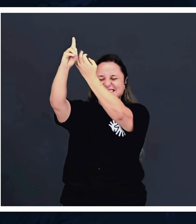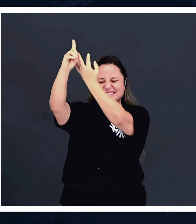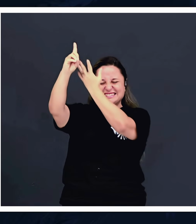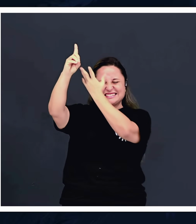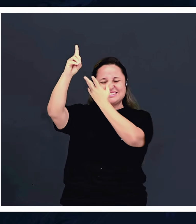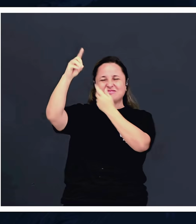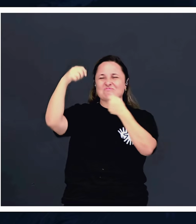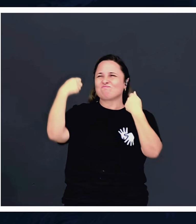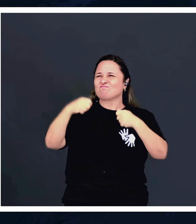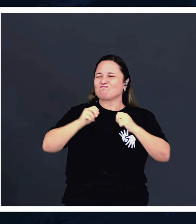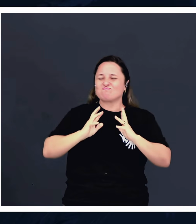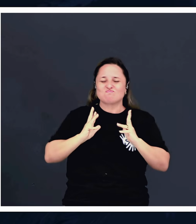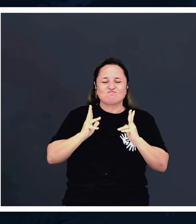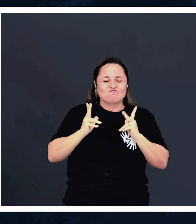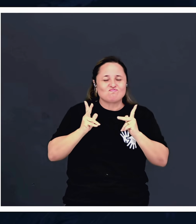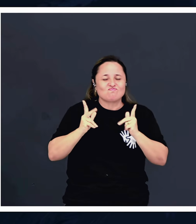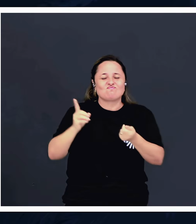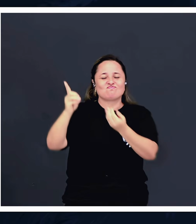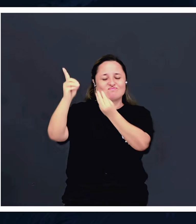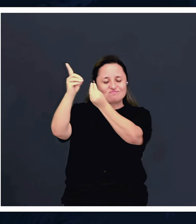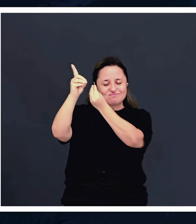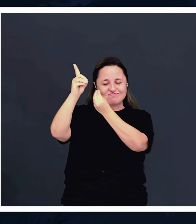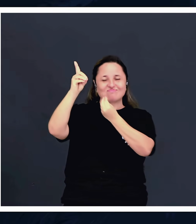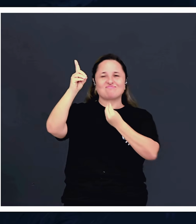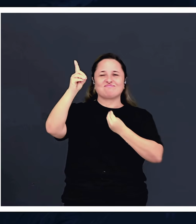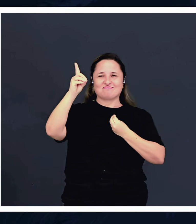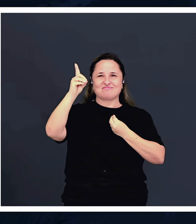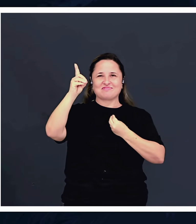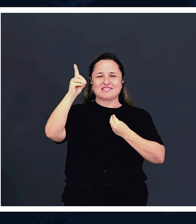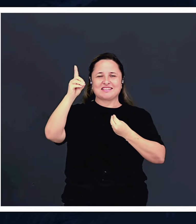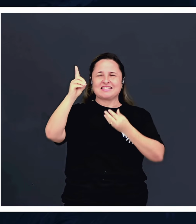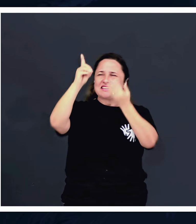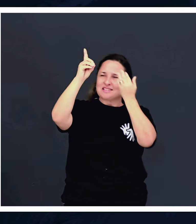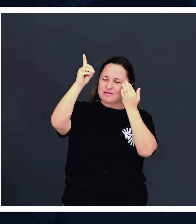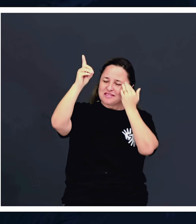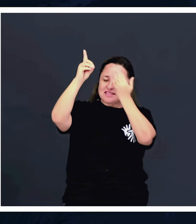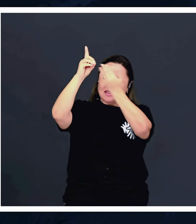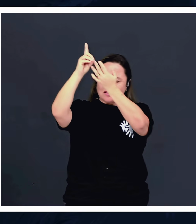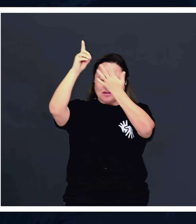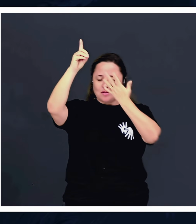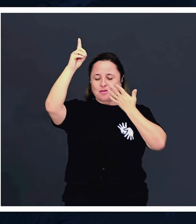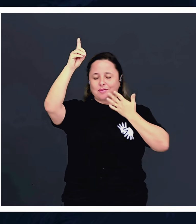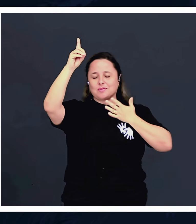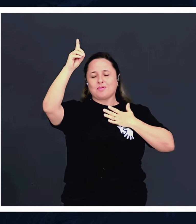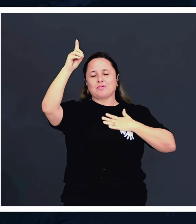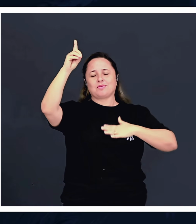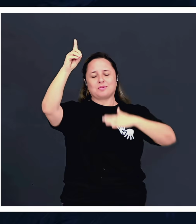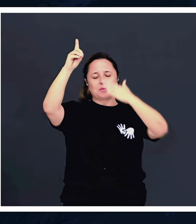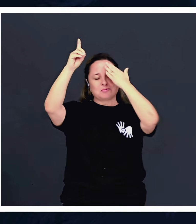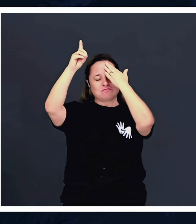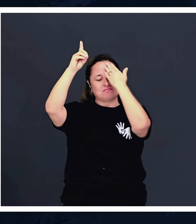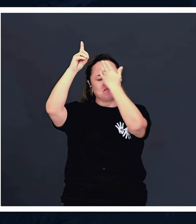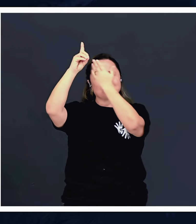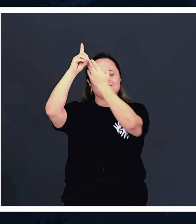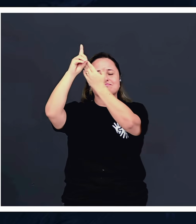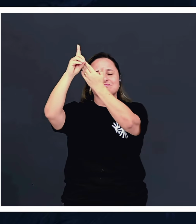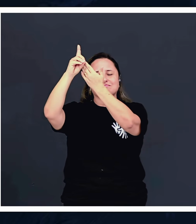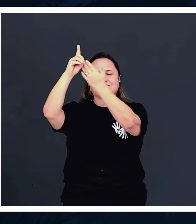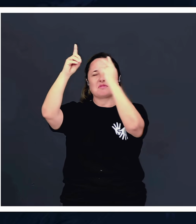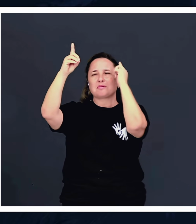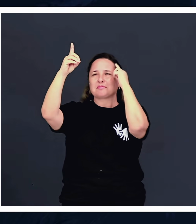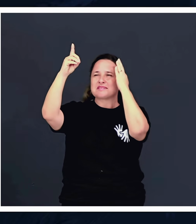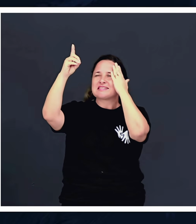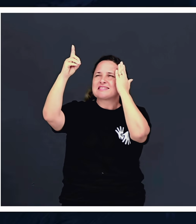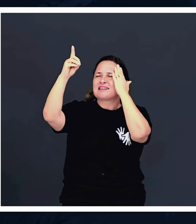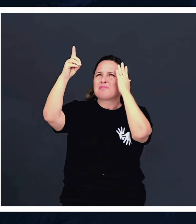nossas necessidades. Nele nós descansamos, nele nós confiamos, porque sabemos que o